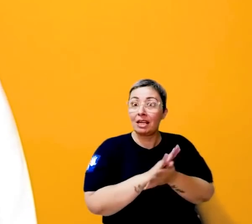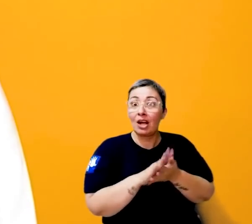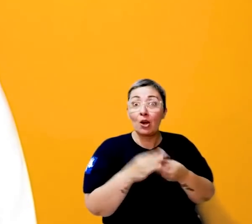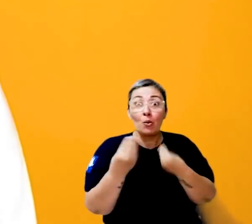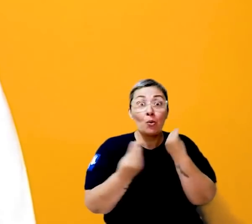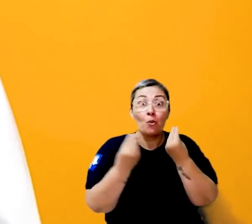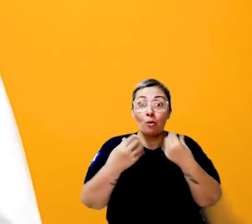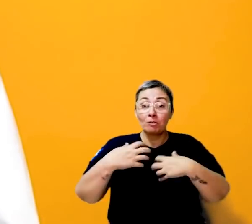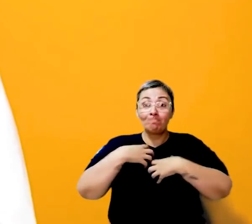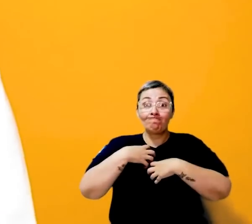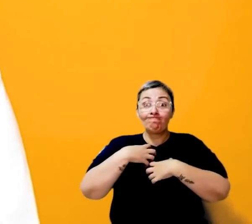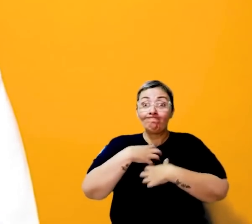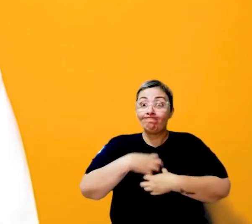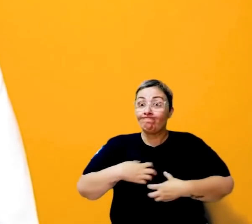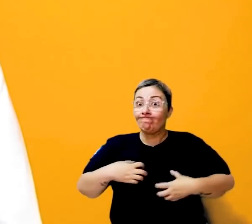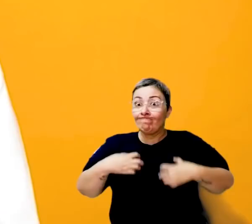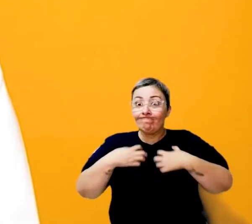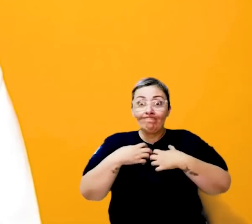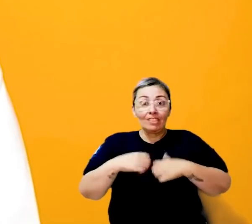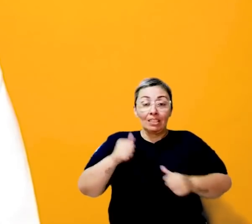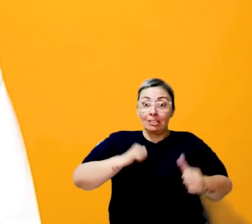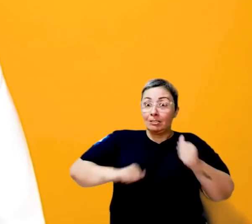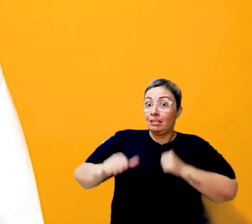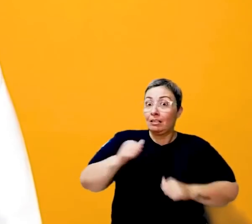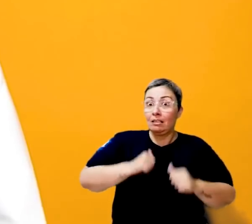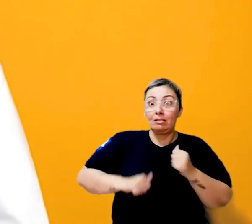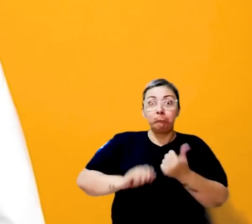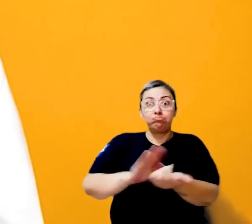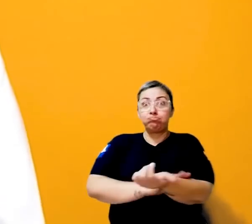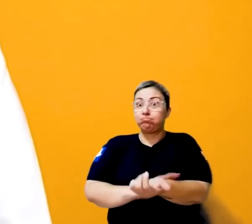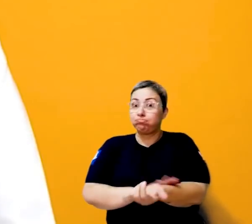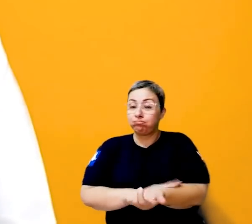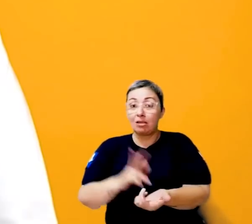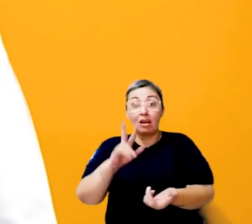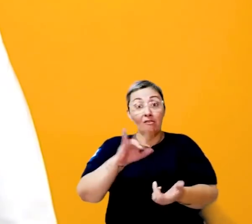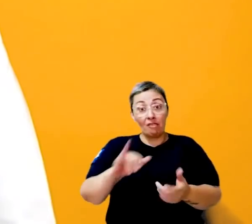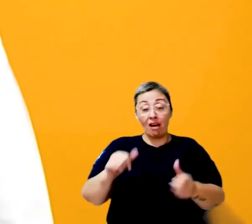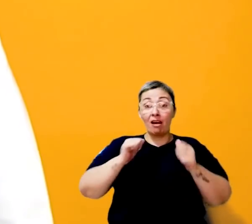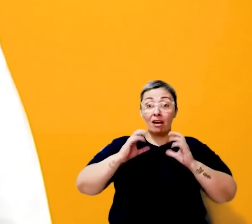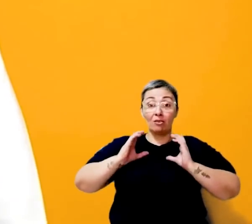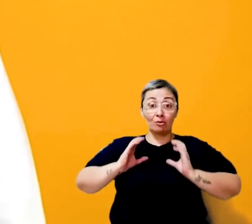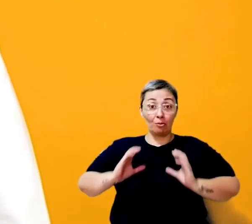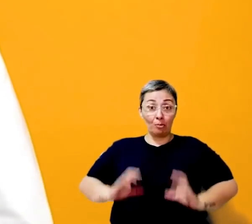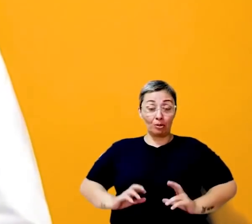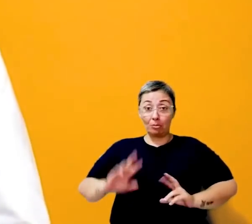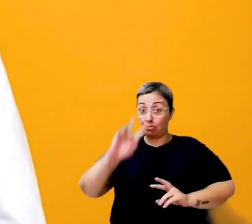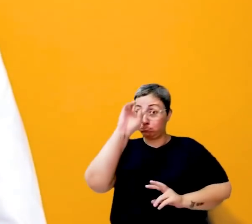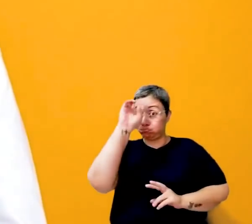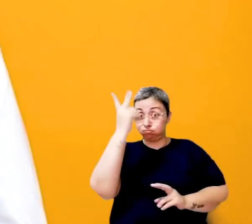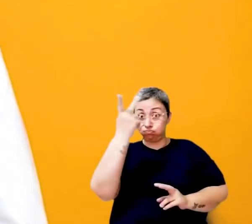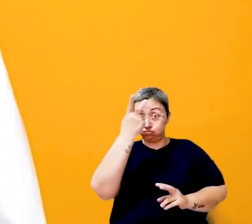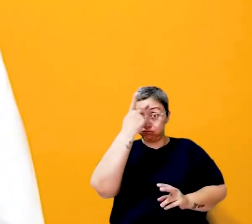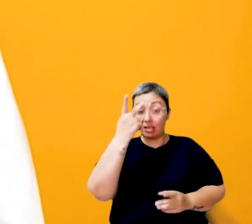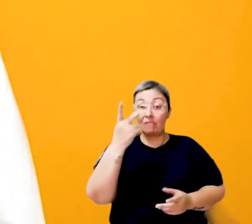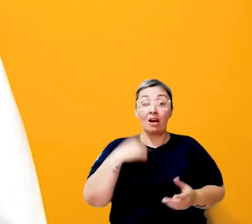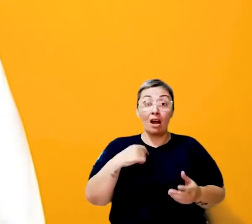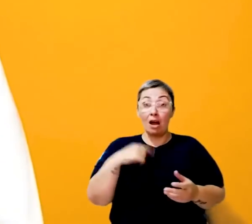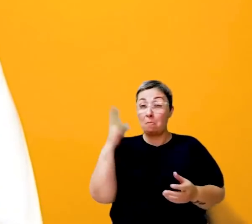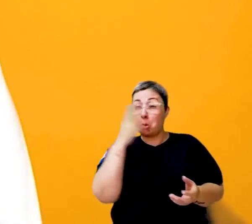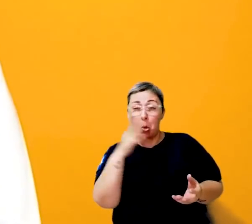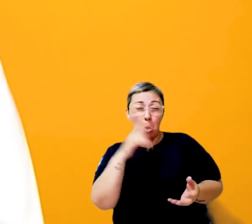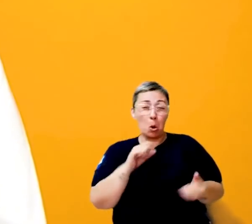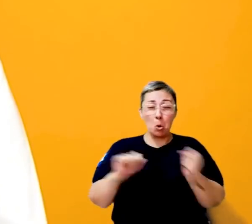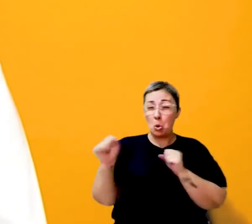como ela fica ansiosa, ela fica irritada, ela vai ter comportamentos agressivos, as crises de birra,